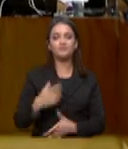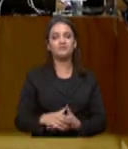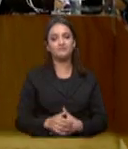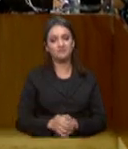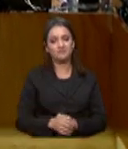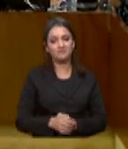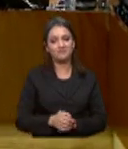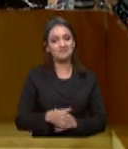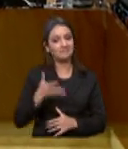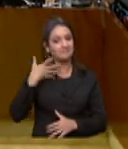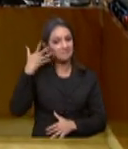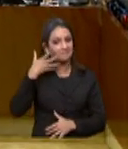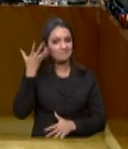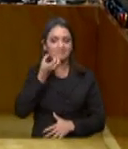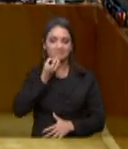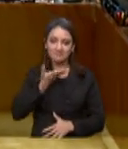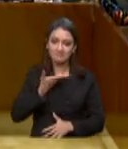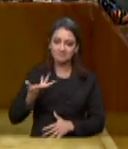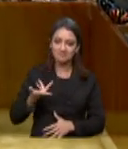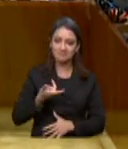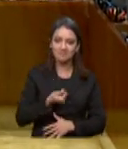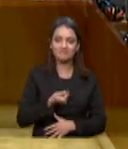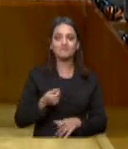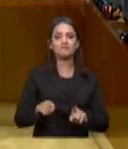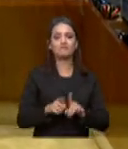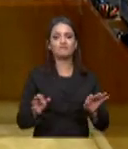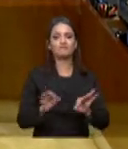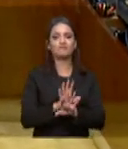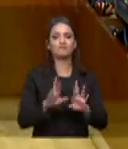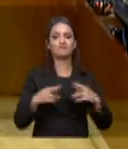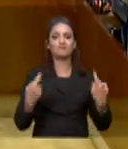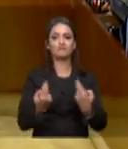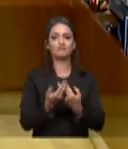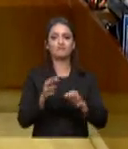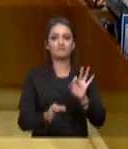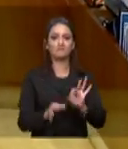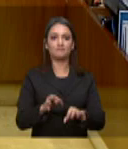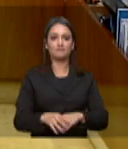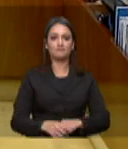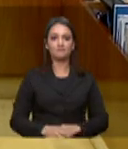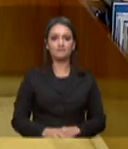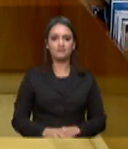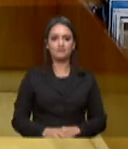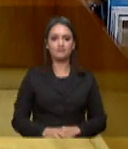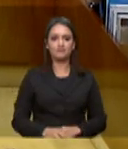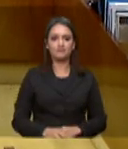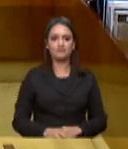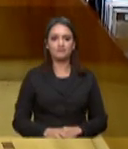bem sustentaram essa causa na tribuna, e declaro encerrada a sessão.